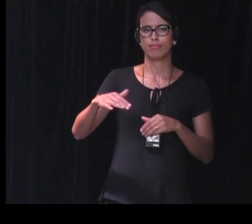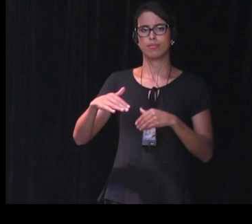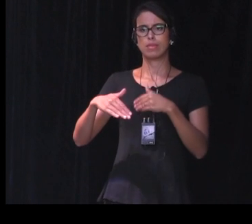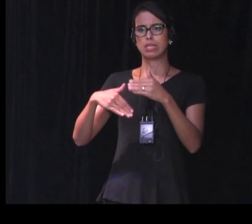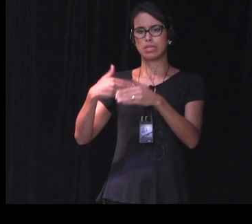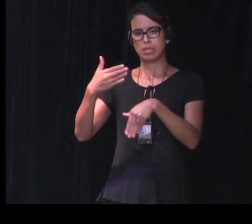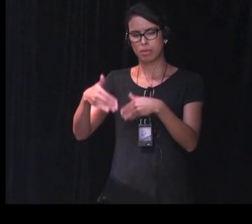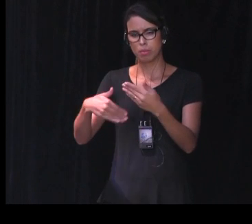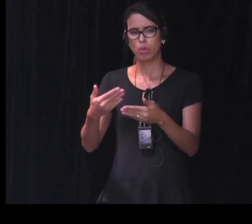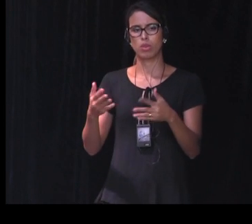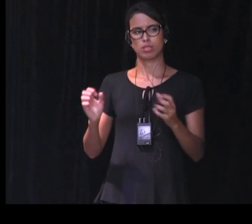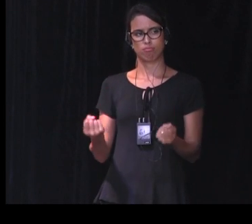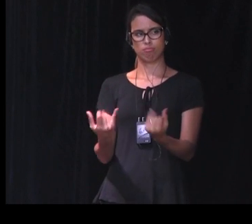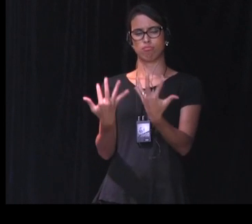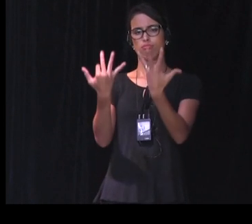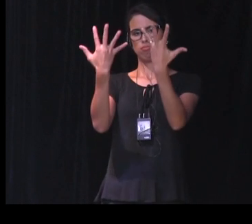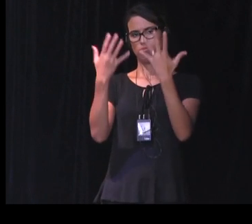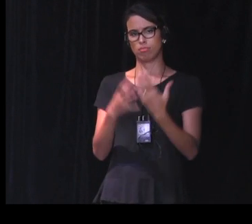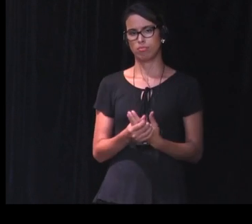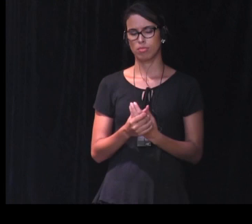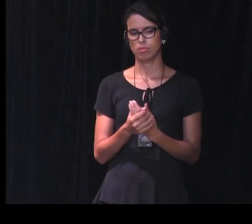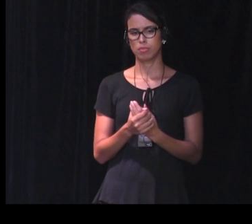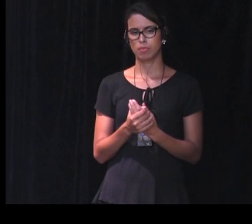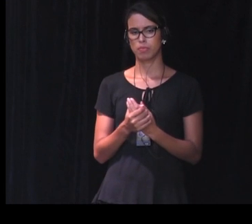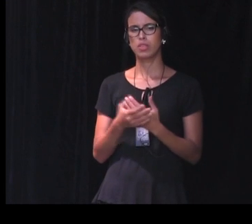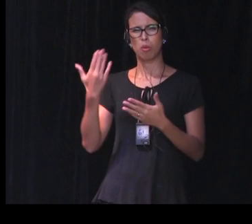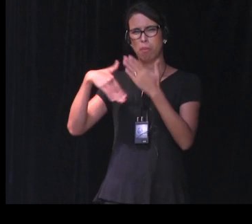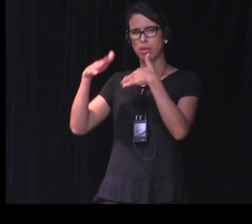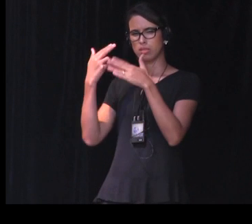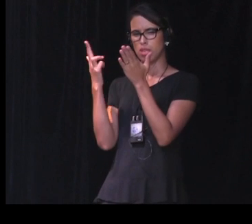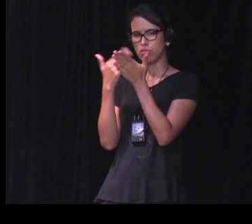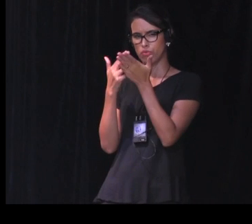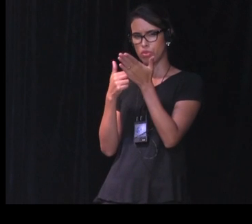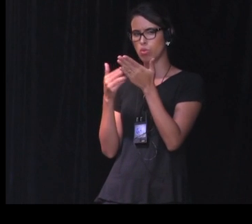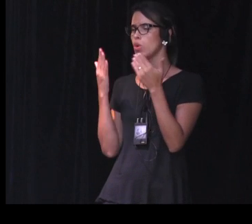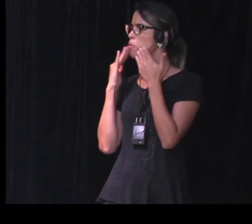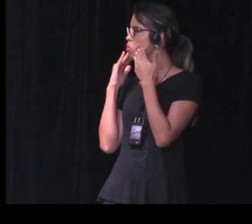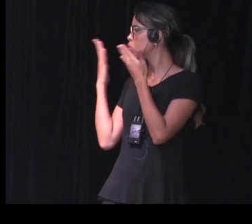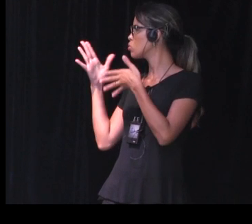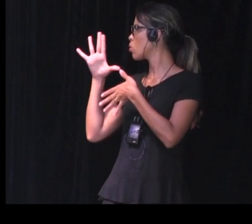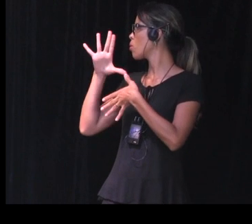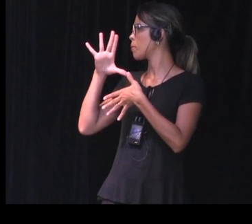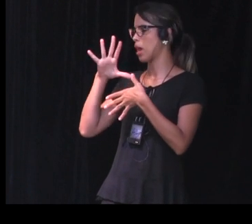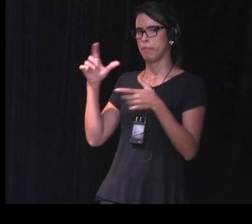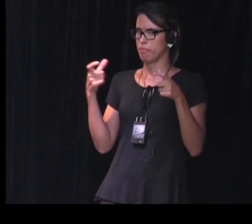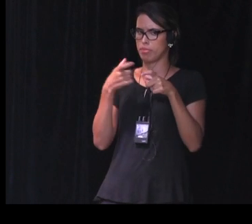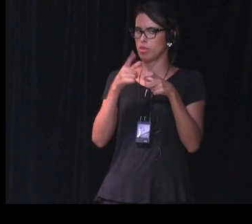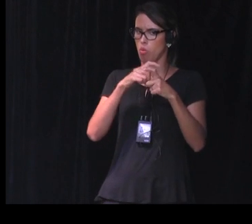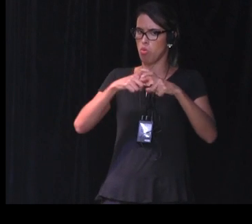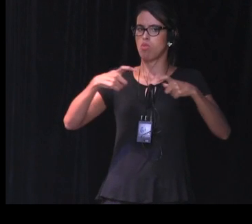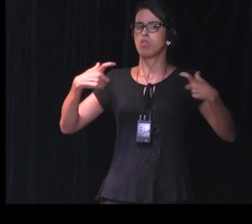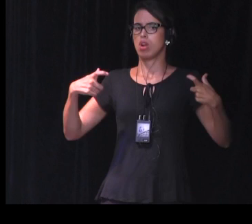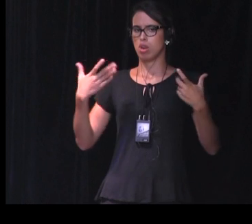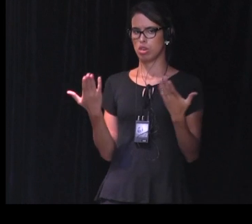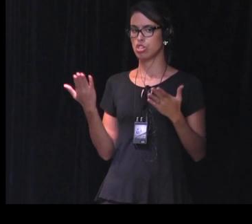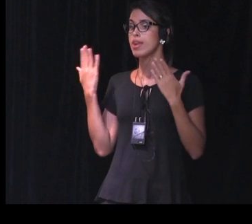e que depois vocês têm que fazer funcionar e aclimatar neste país. Então, aquele território que nós vimos no mapa,